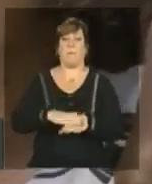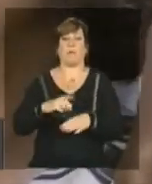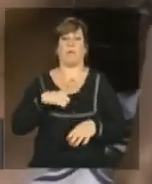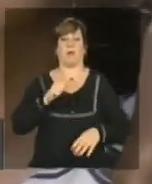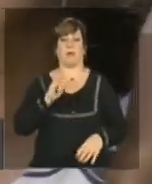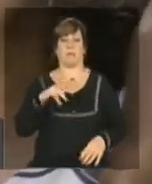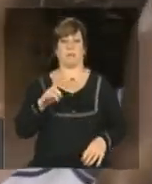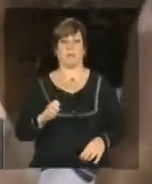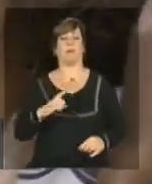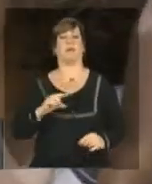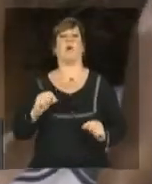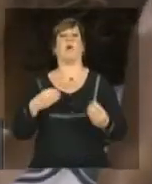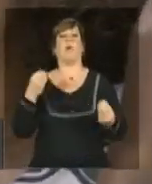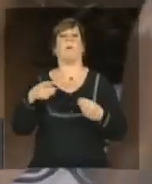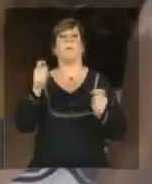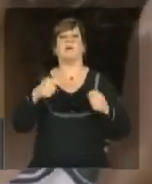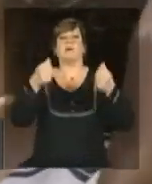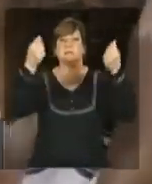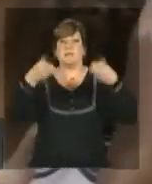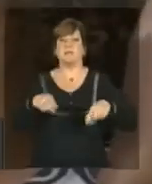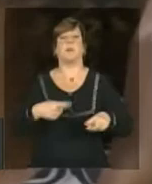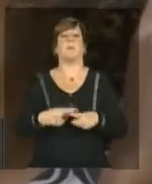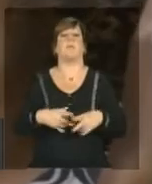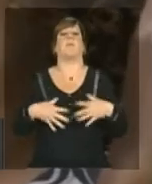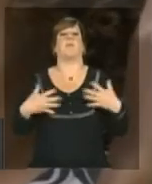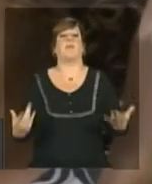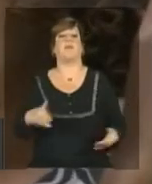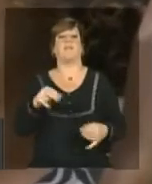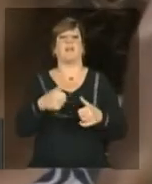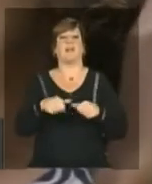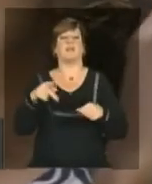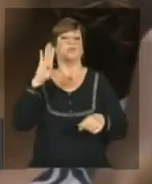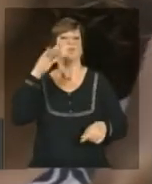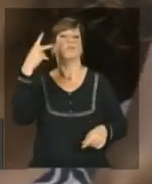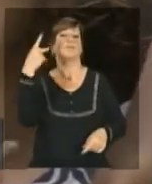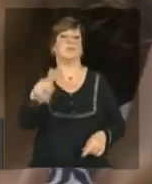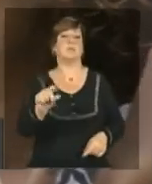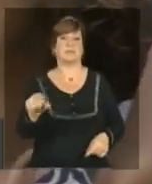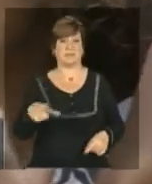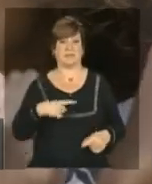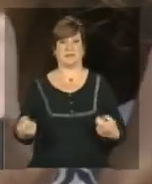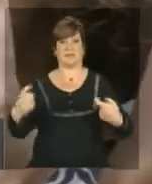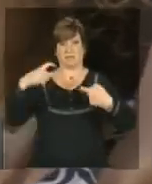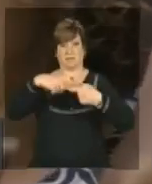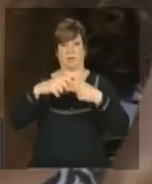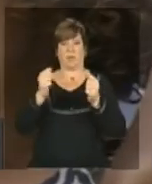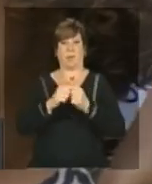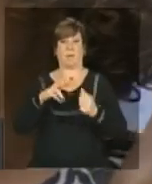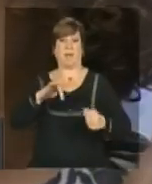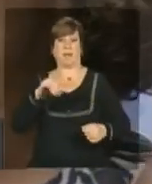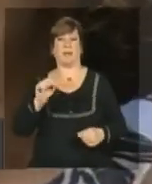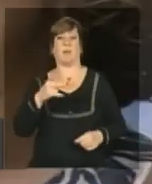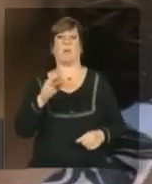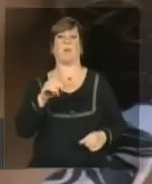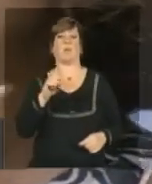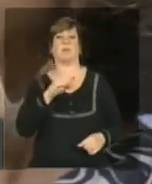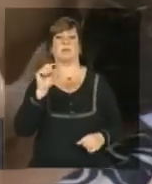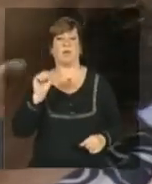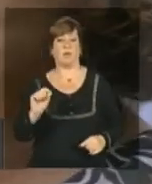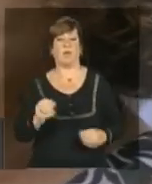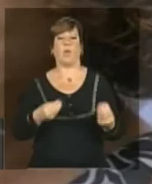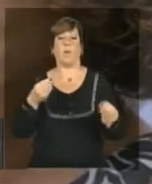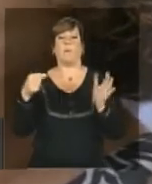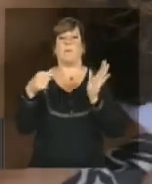IP. Você pode explicar isso? Quer dizer, por que ele vai ser a sua prioridade? Se isso está vinculado à questão das metas de produção? E